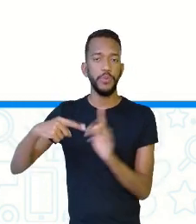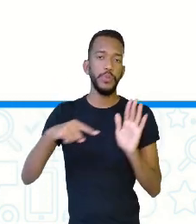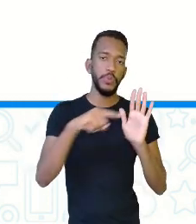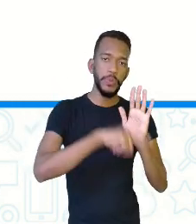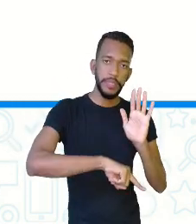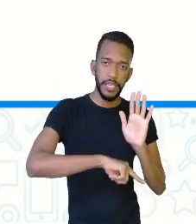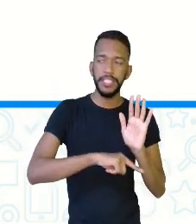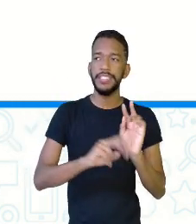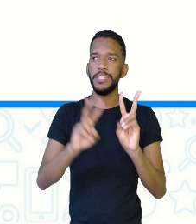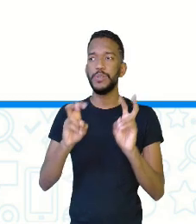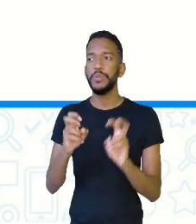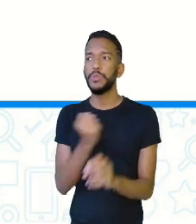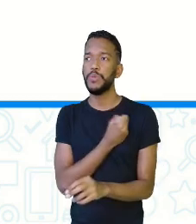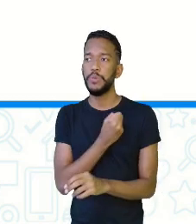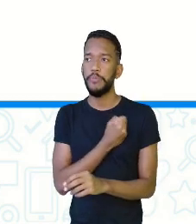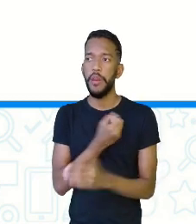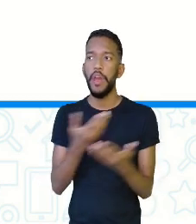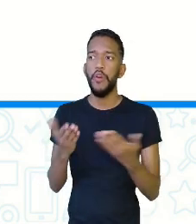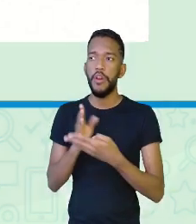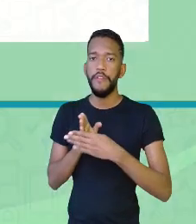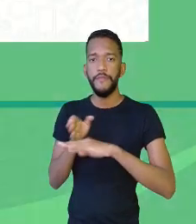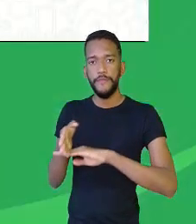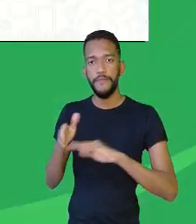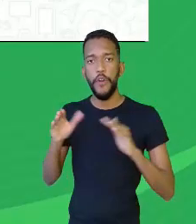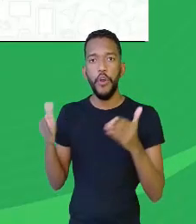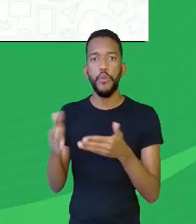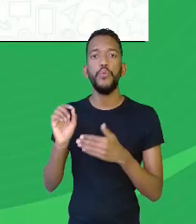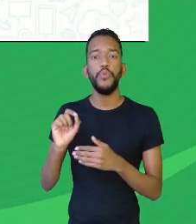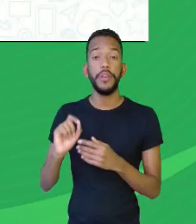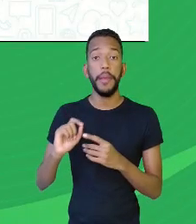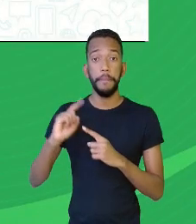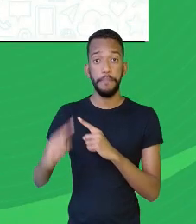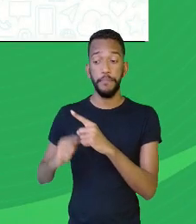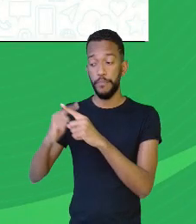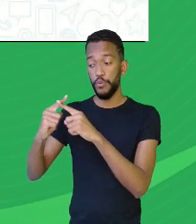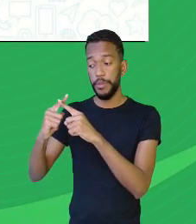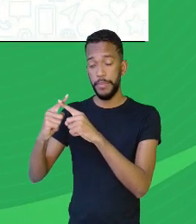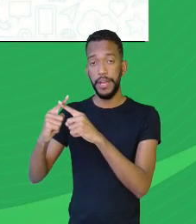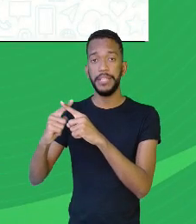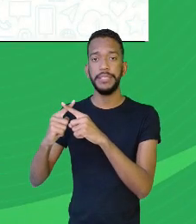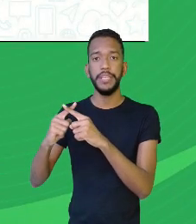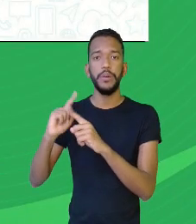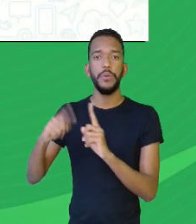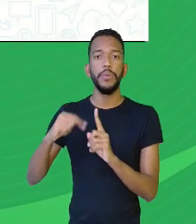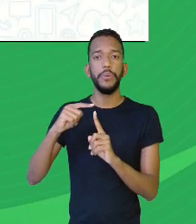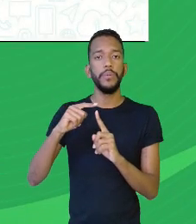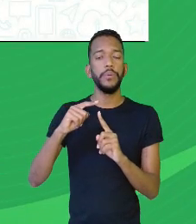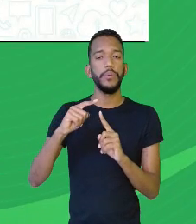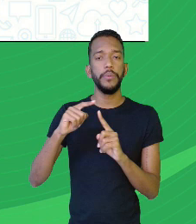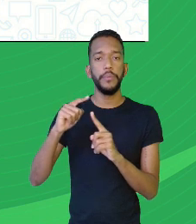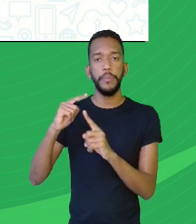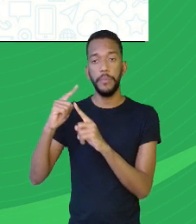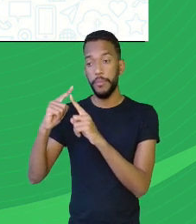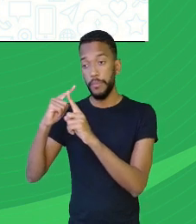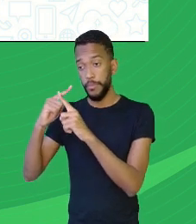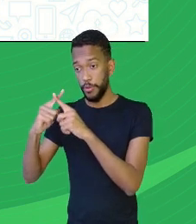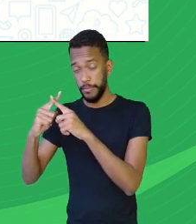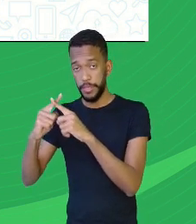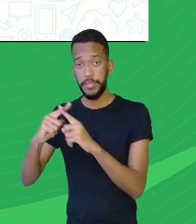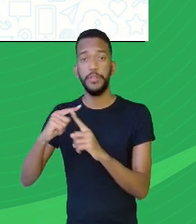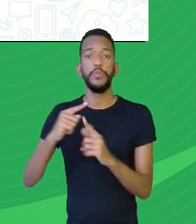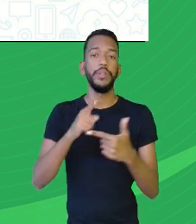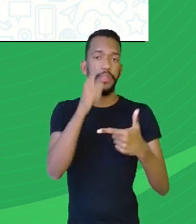decimais para entrar no nosso foco, que é multiplicação e divisão de números